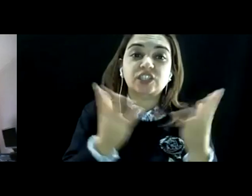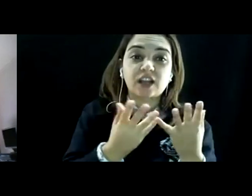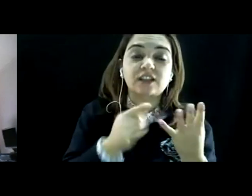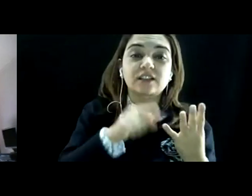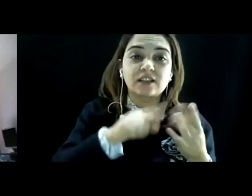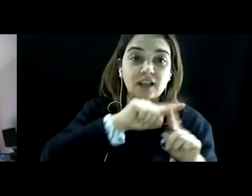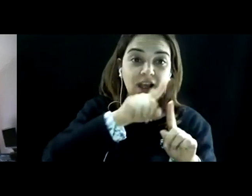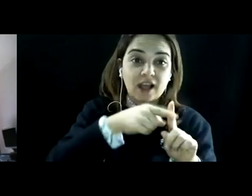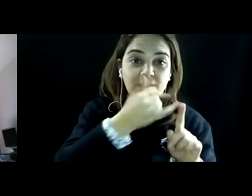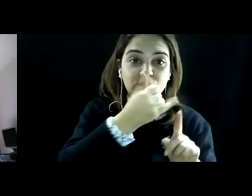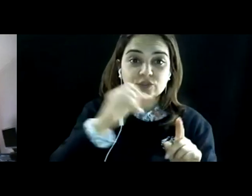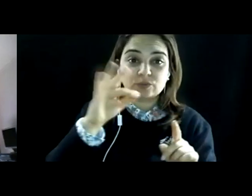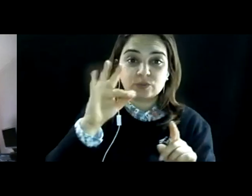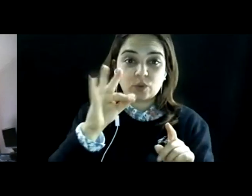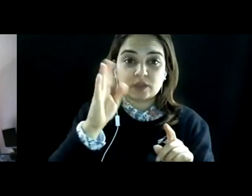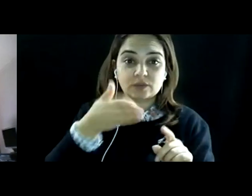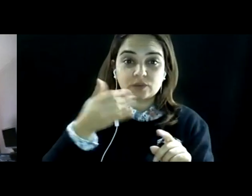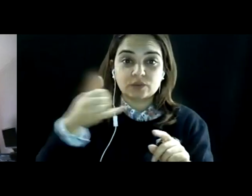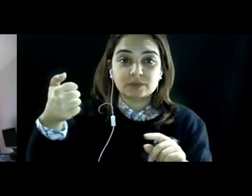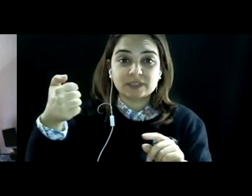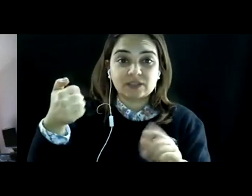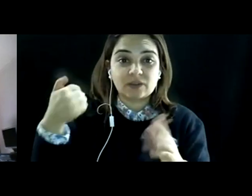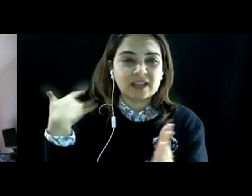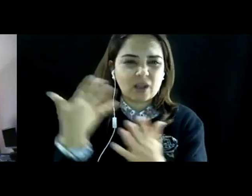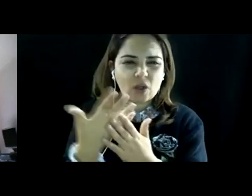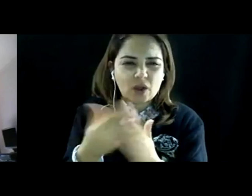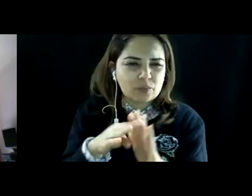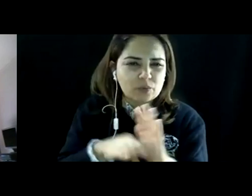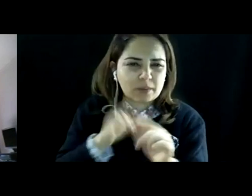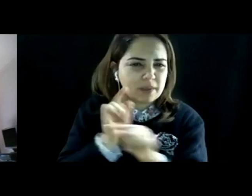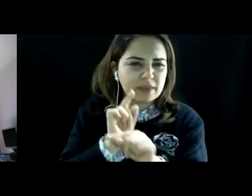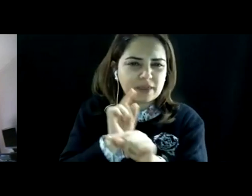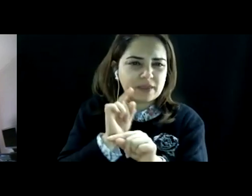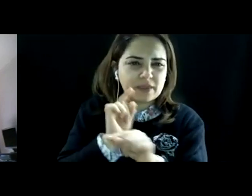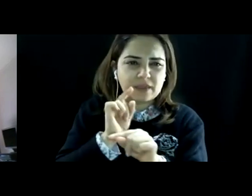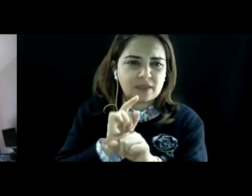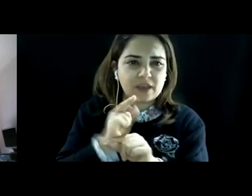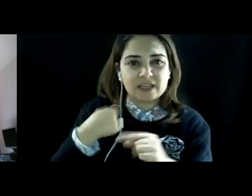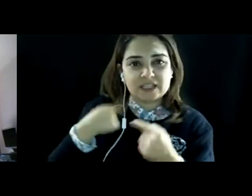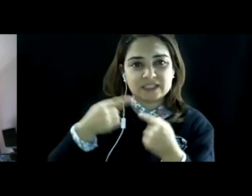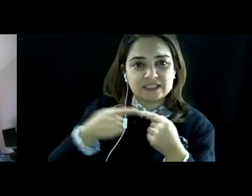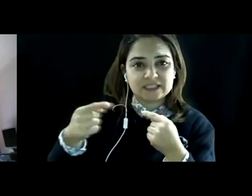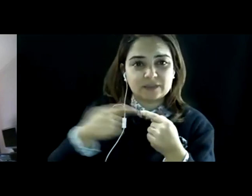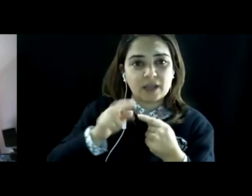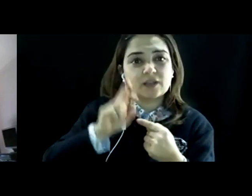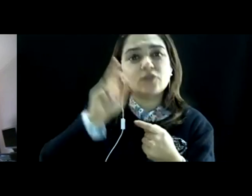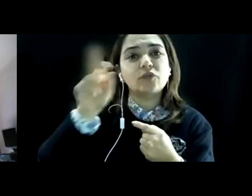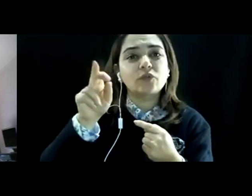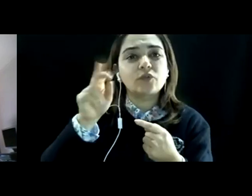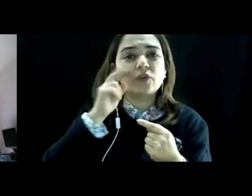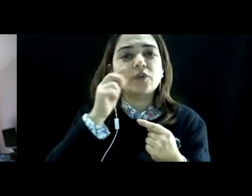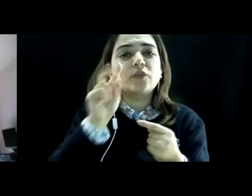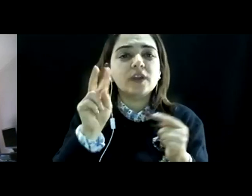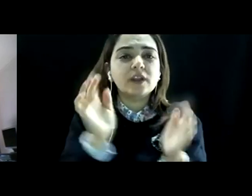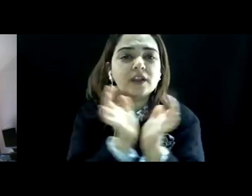2004 ou 2005 e nunca mais foram tocados, continuam os mesmos. Eu fui ainda esta semana ao site da ANCAP buscar os programas e são exatamente